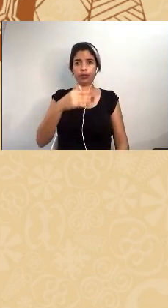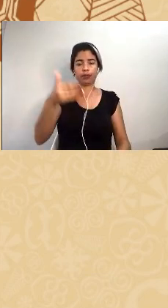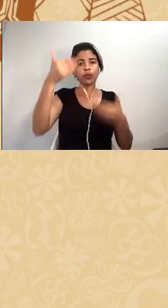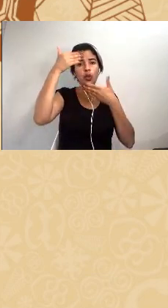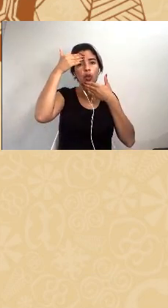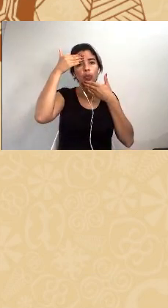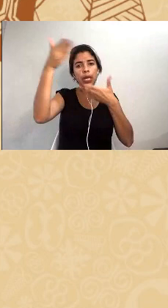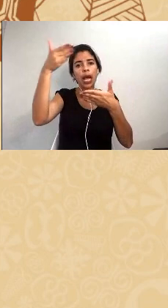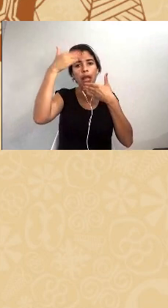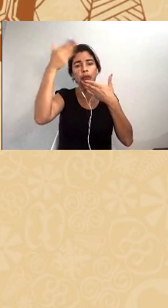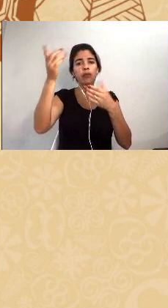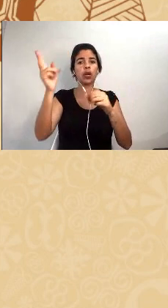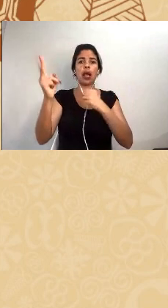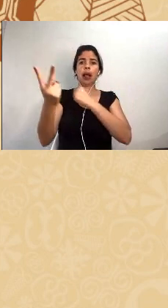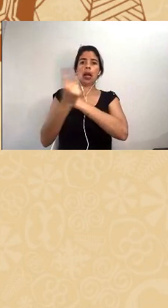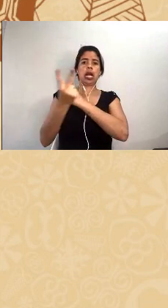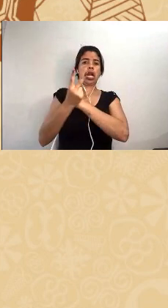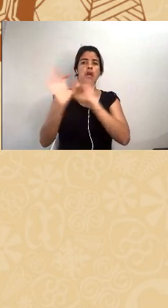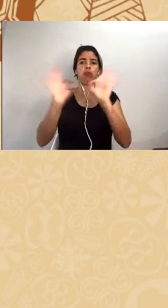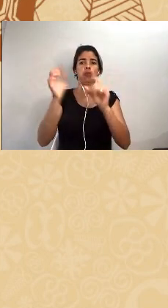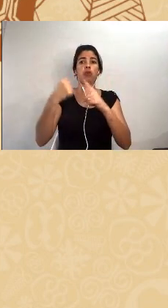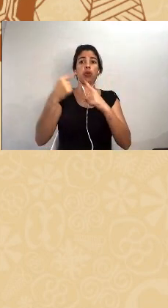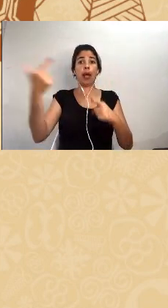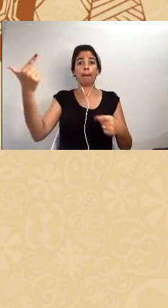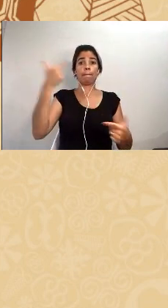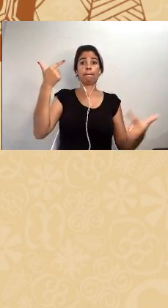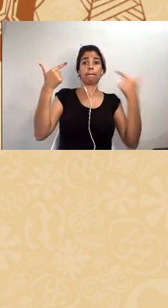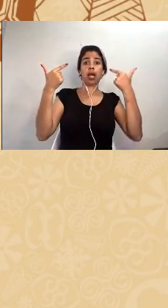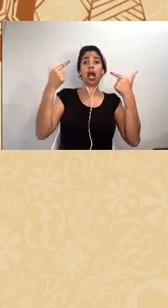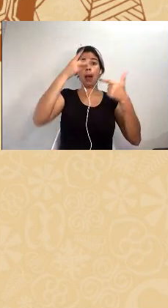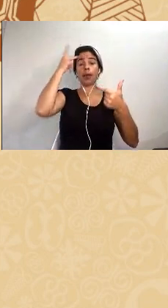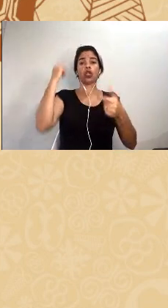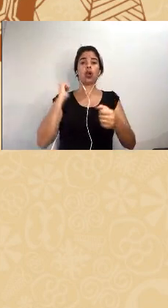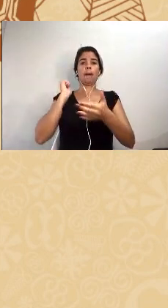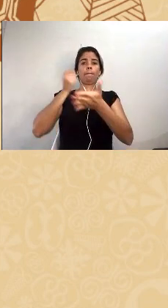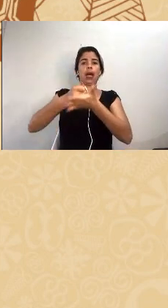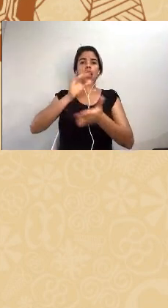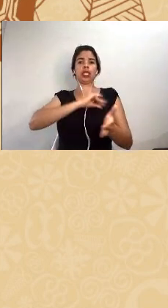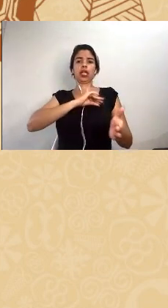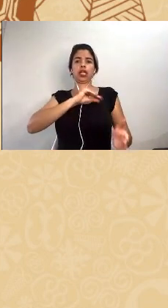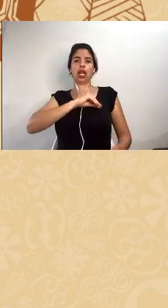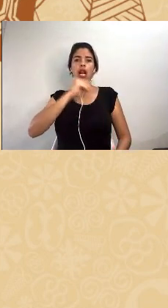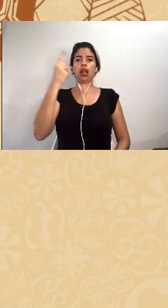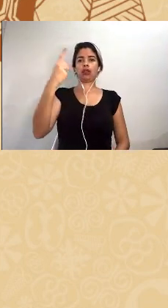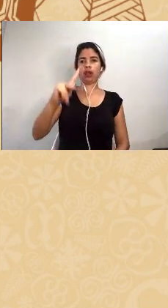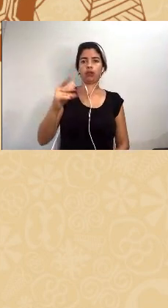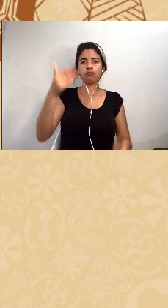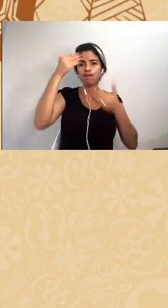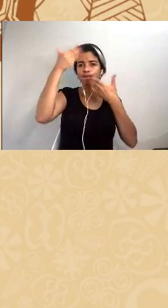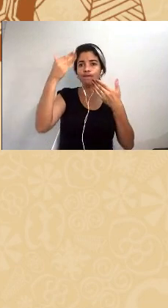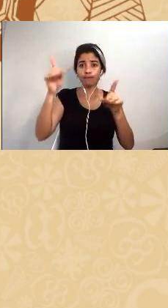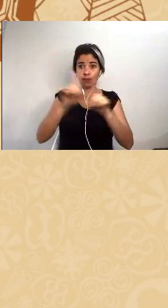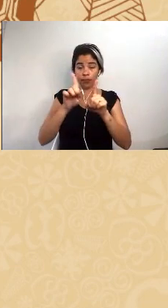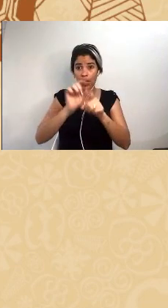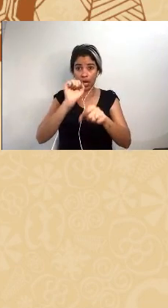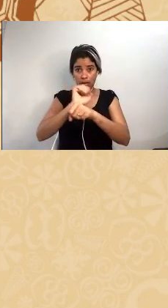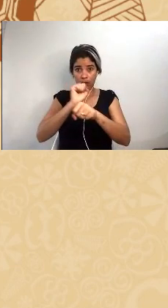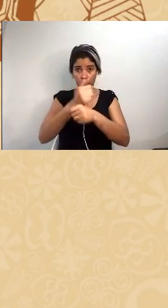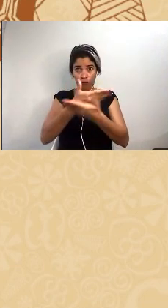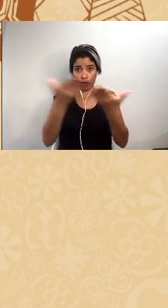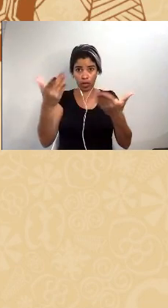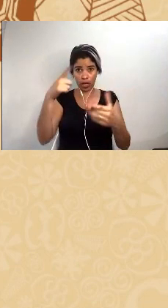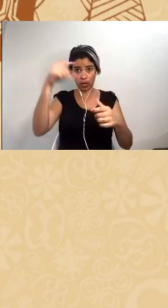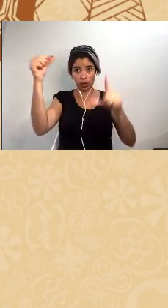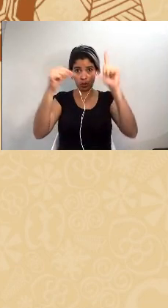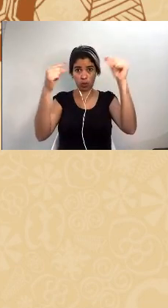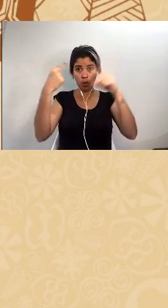Obrigado por não me protegerem, por apontar arma para quem está pagando o salário de vocês. Muito obrigado. Eu sim, vou esperar vocês irem embora, porque eu tenho